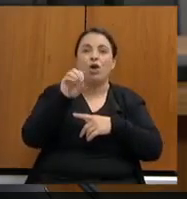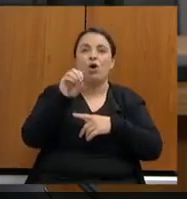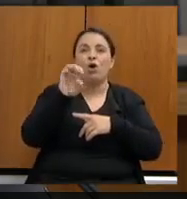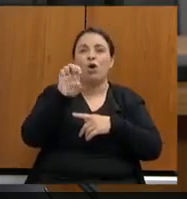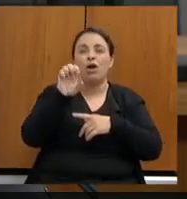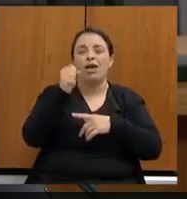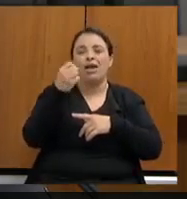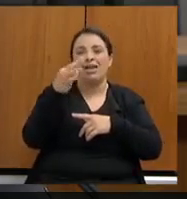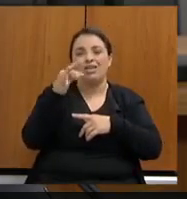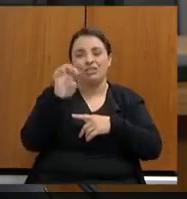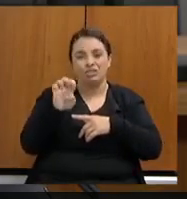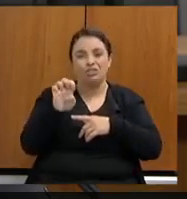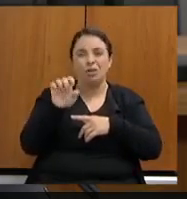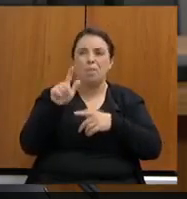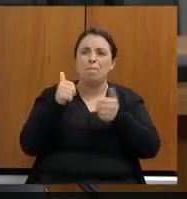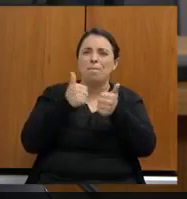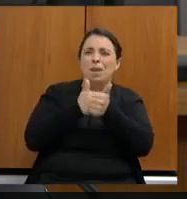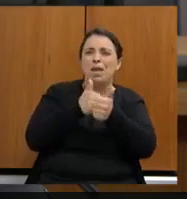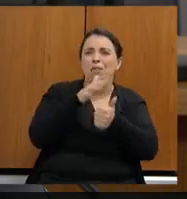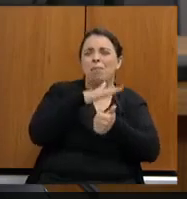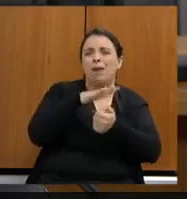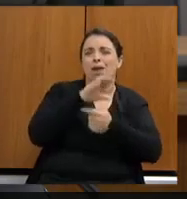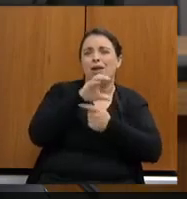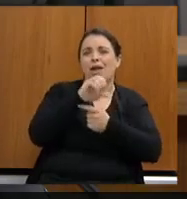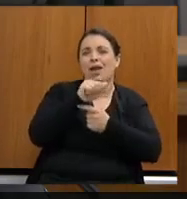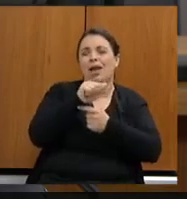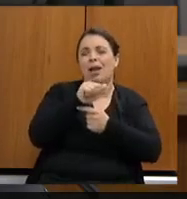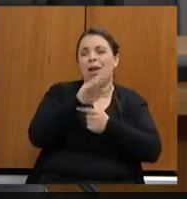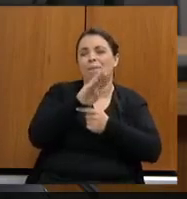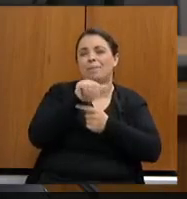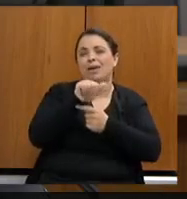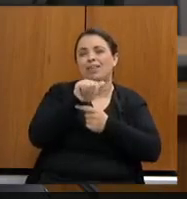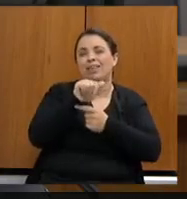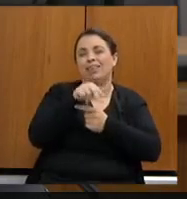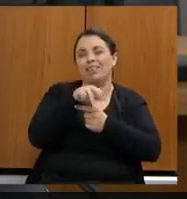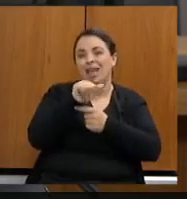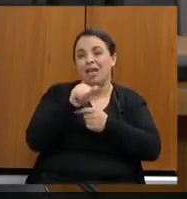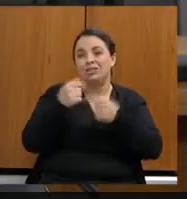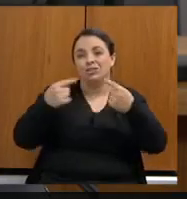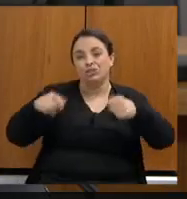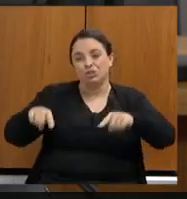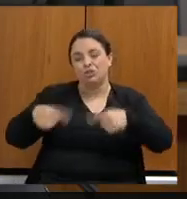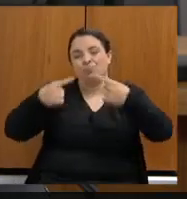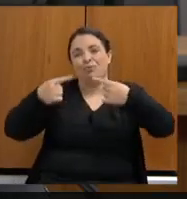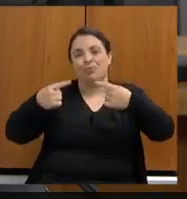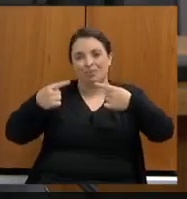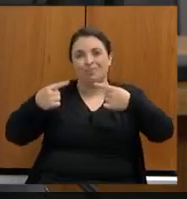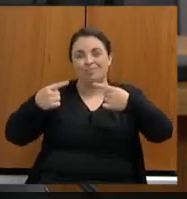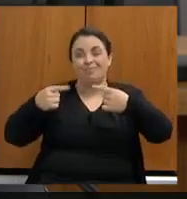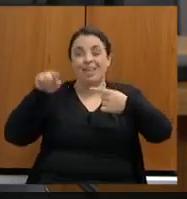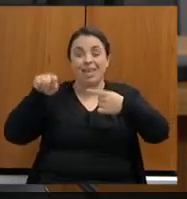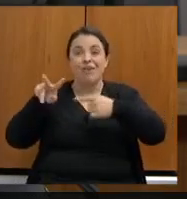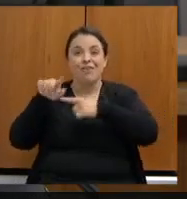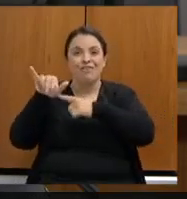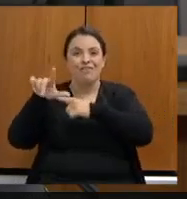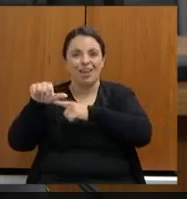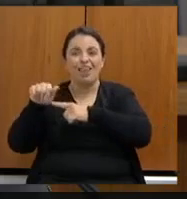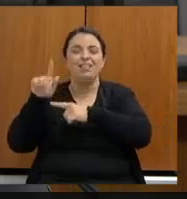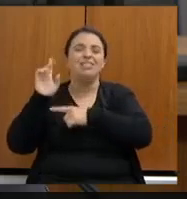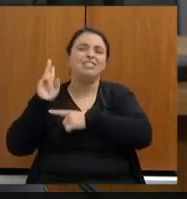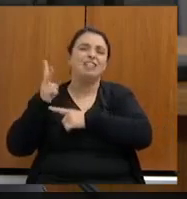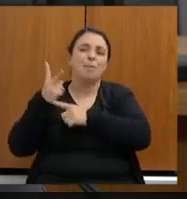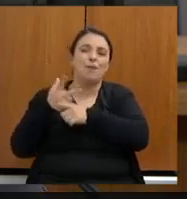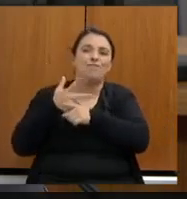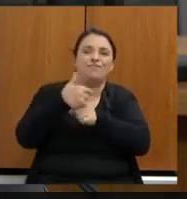e já é sempre ganhava os jogos lá do time da cabana e eu lembro que